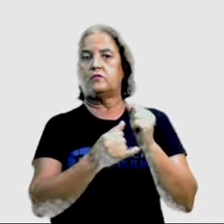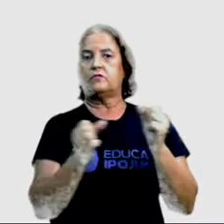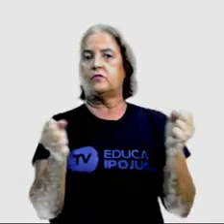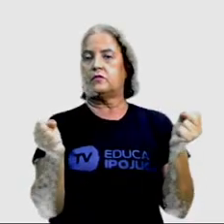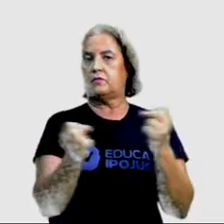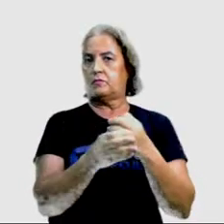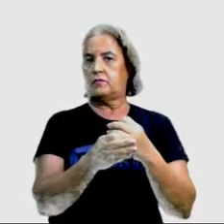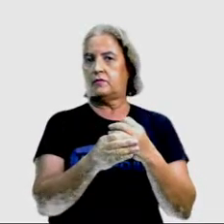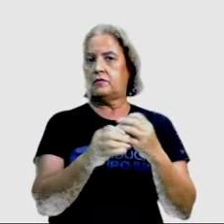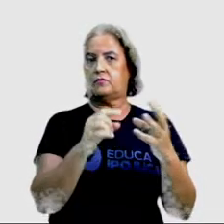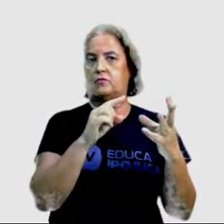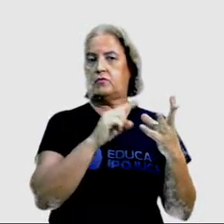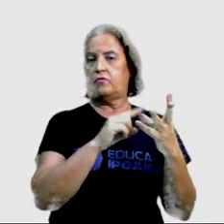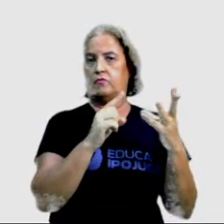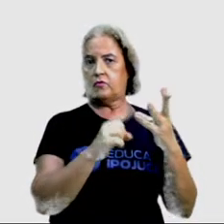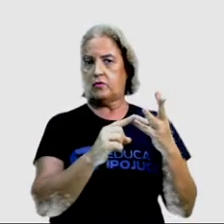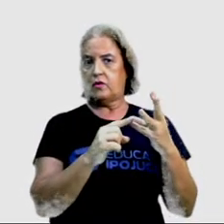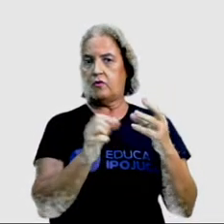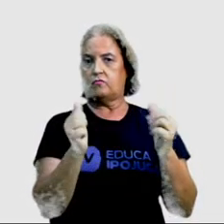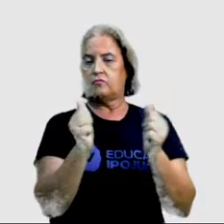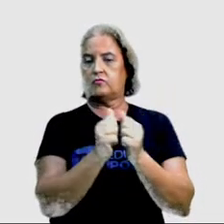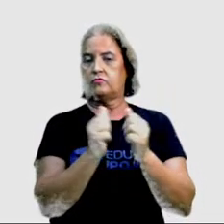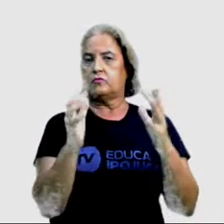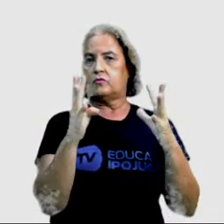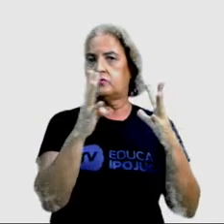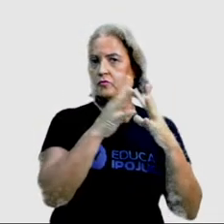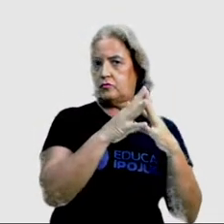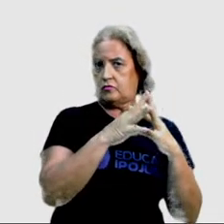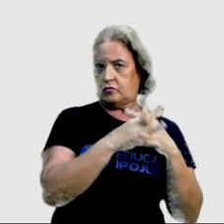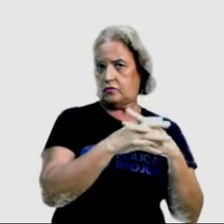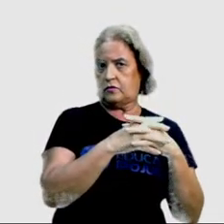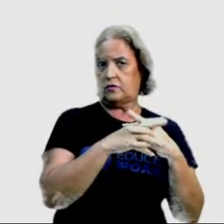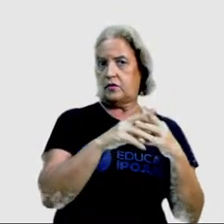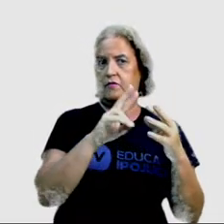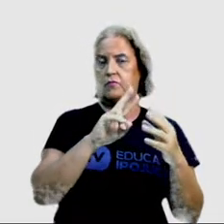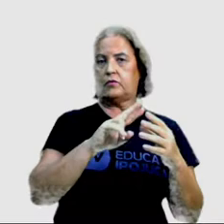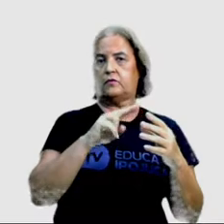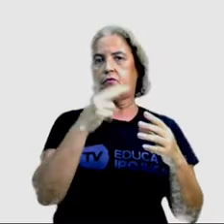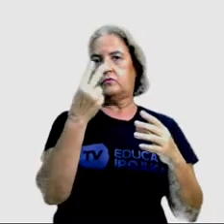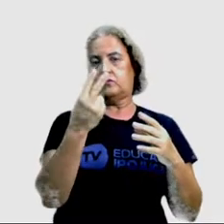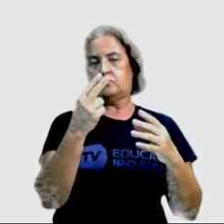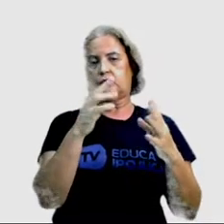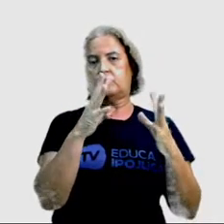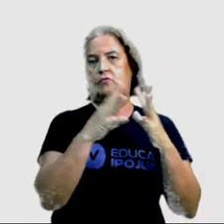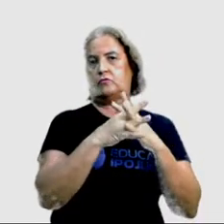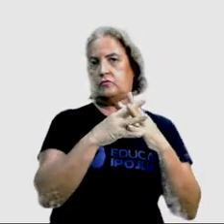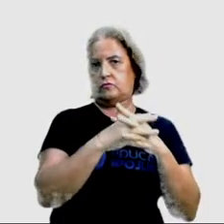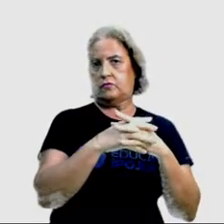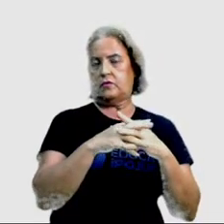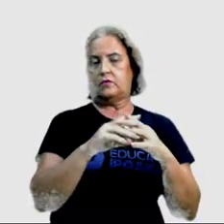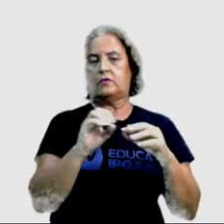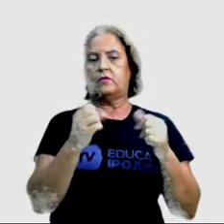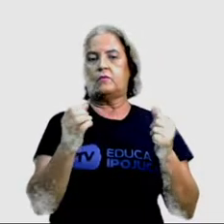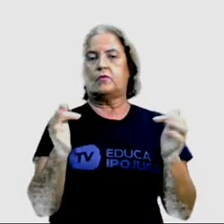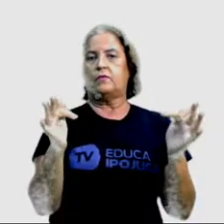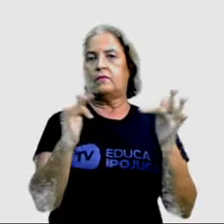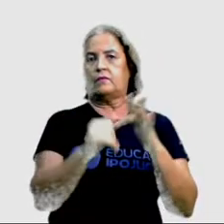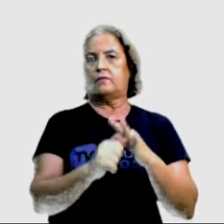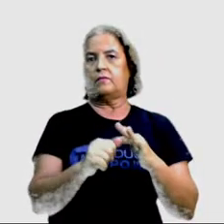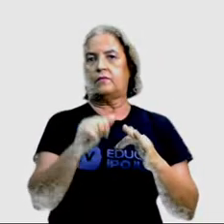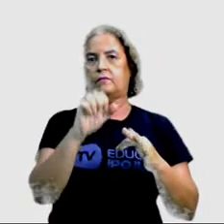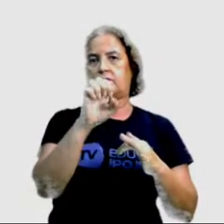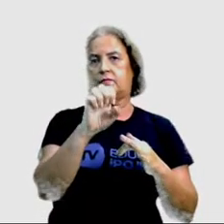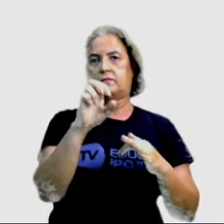e vamos dobrar a consoante dele. Aí, nós vamos colocar a terminação